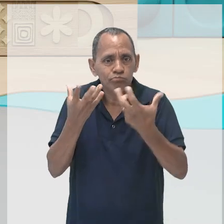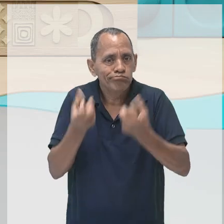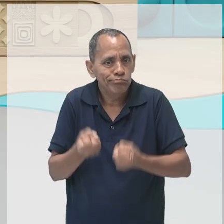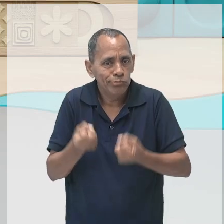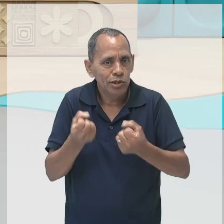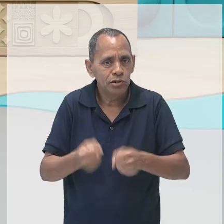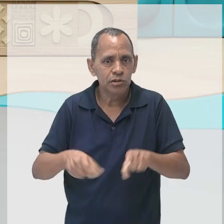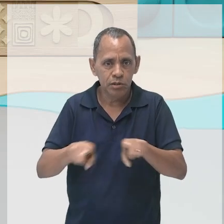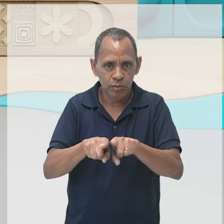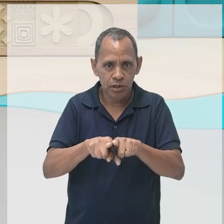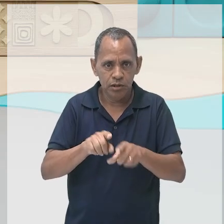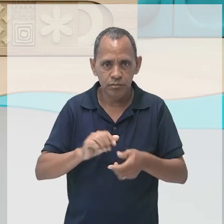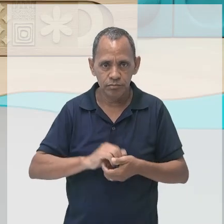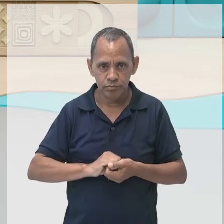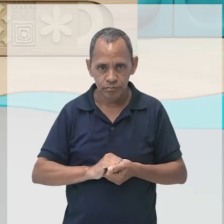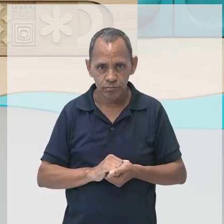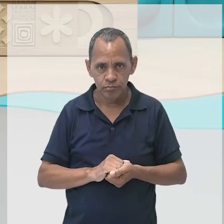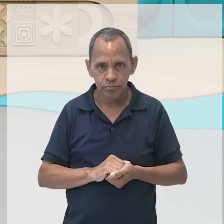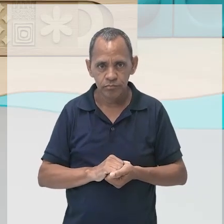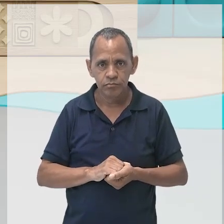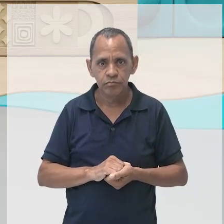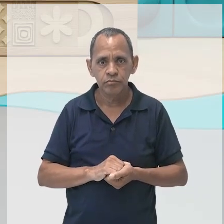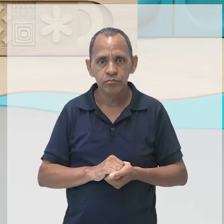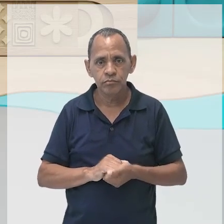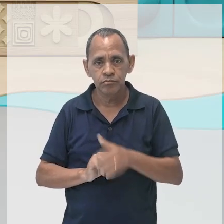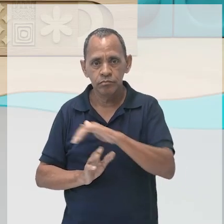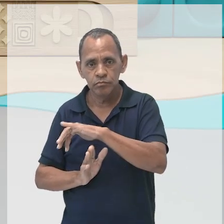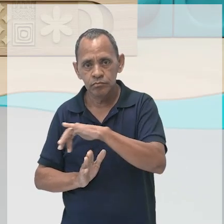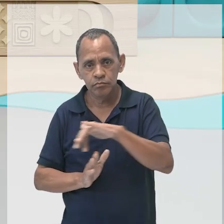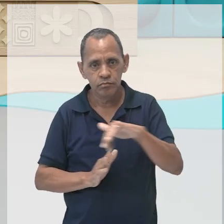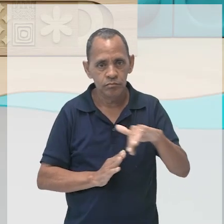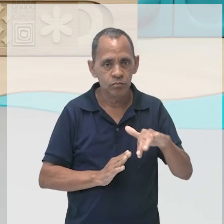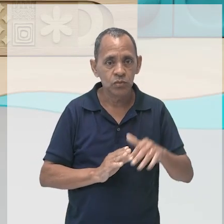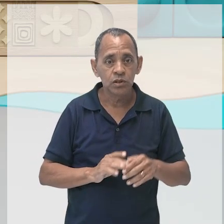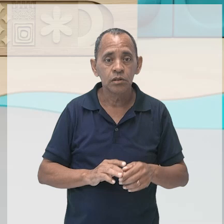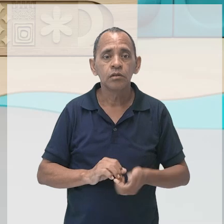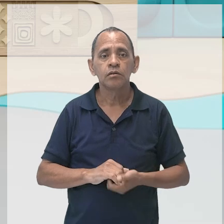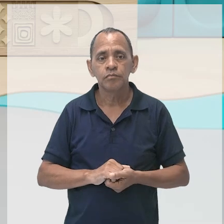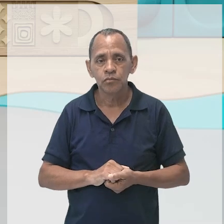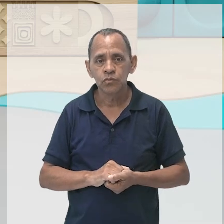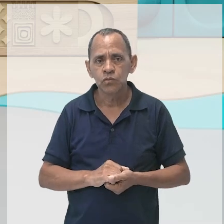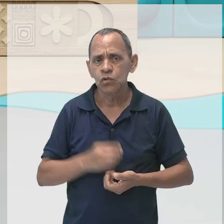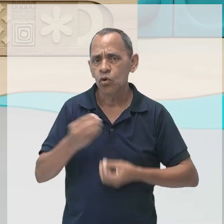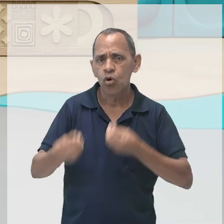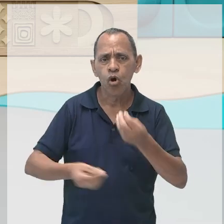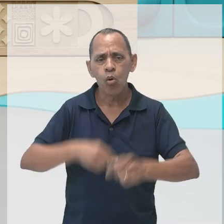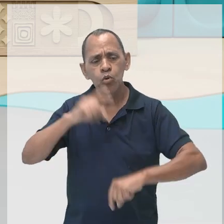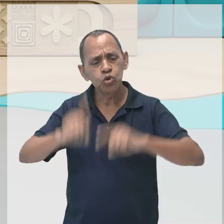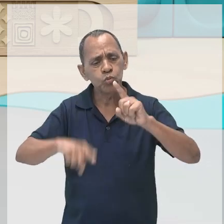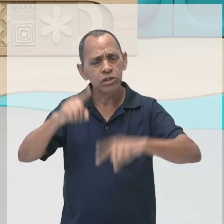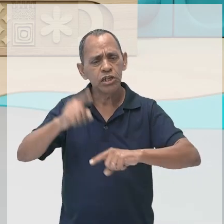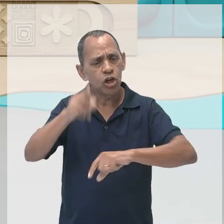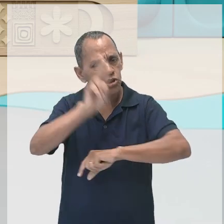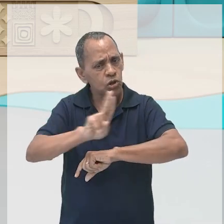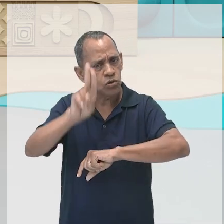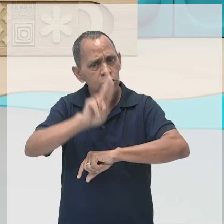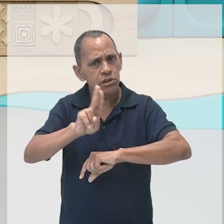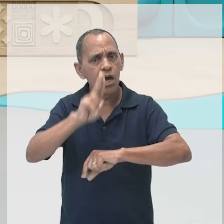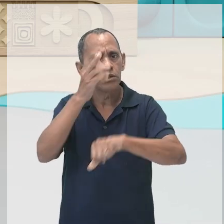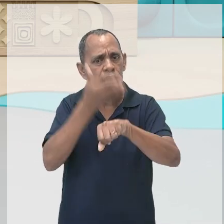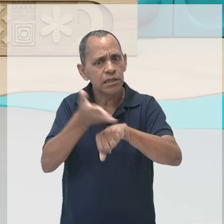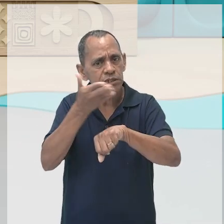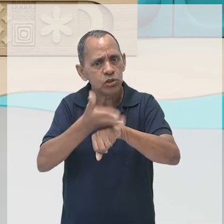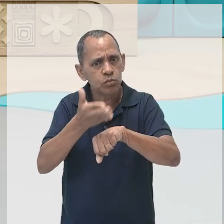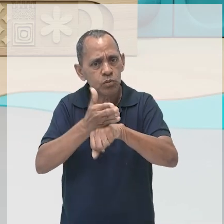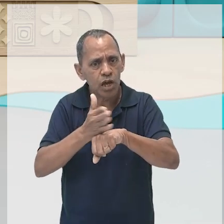Agora, falando sobre os elementos que a gente utiliza nas sessões de ginástica localizada, a gente já vê